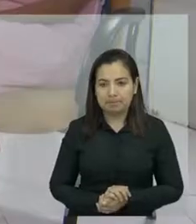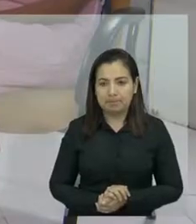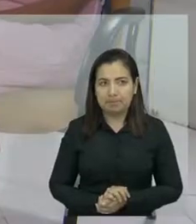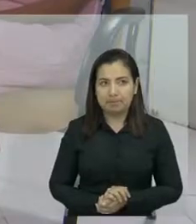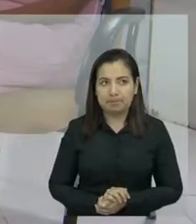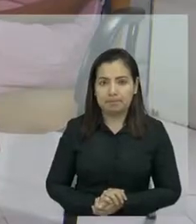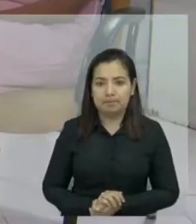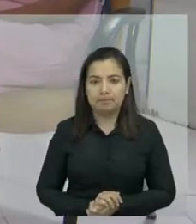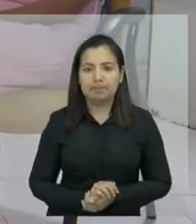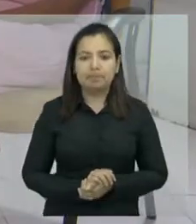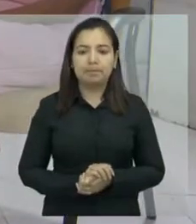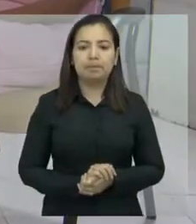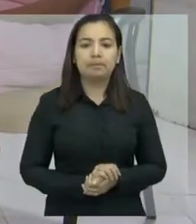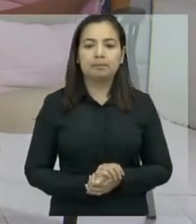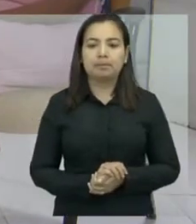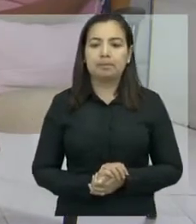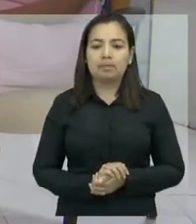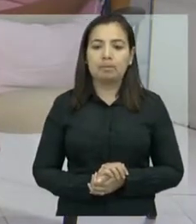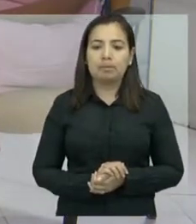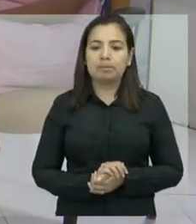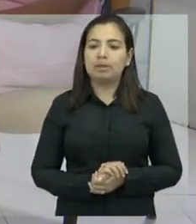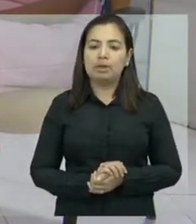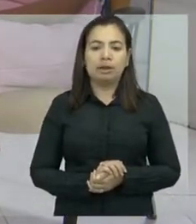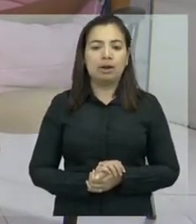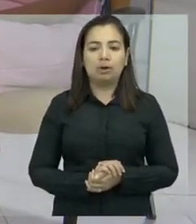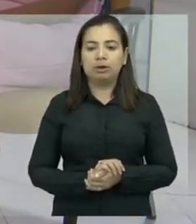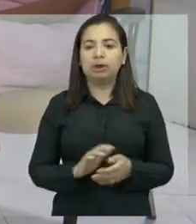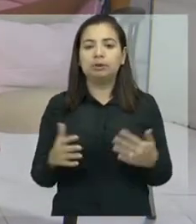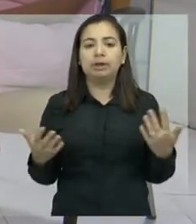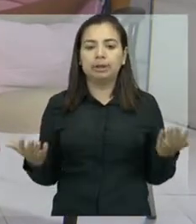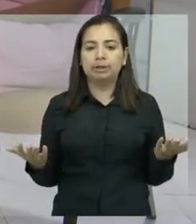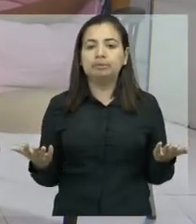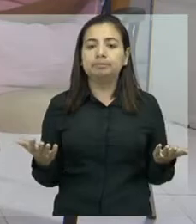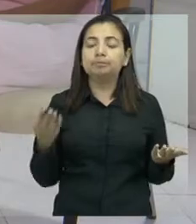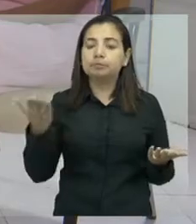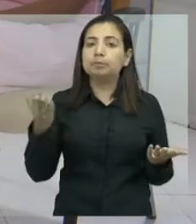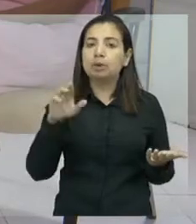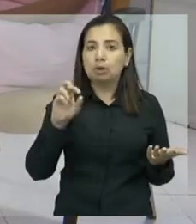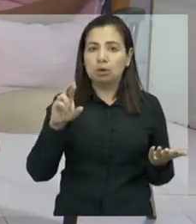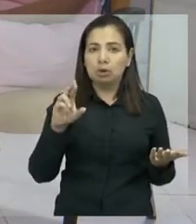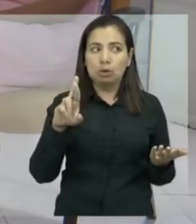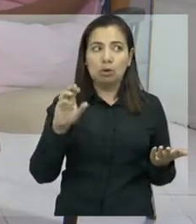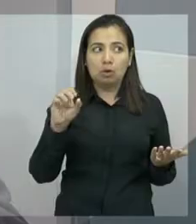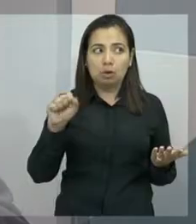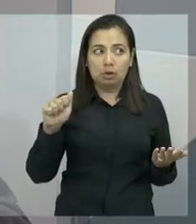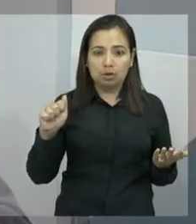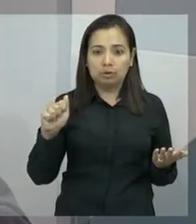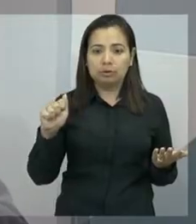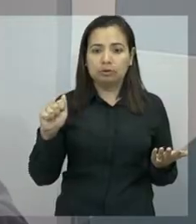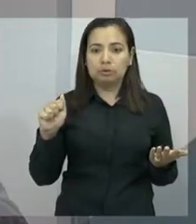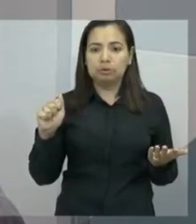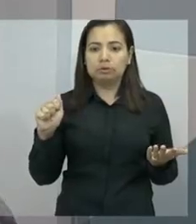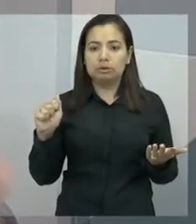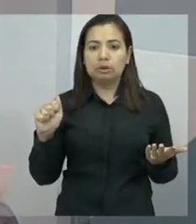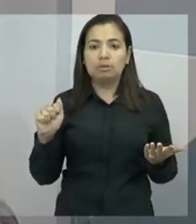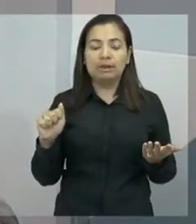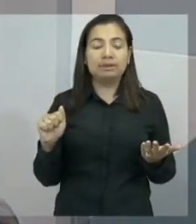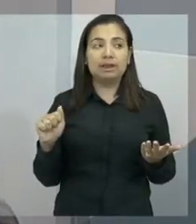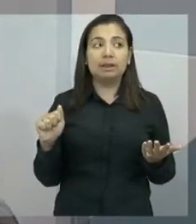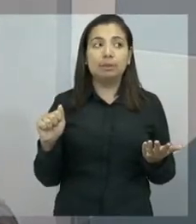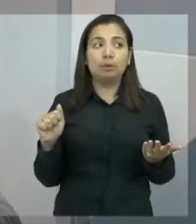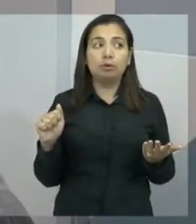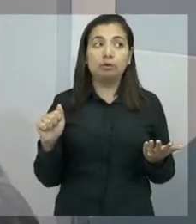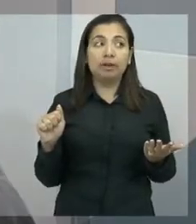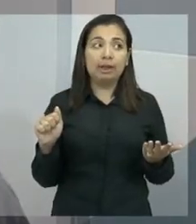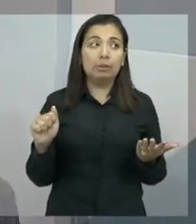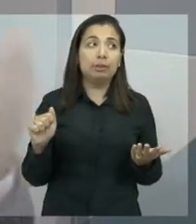Ampreva. Dona Rosa, sim, obrigado pela sua presença. E como nós estamos na véspera, né, do evento, qual a sua expectativa,